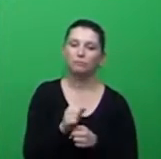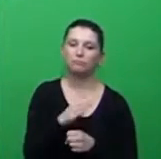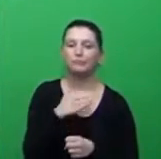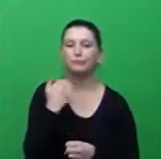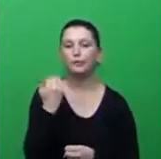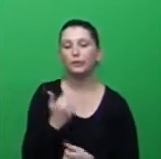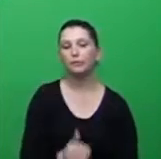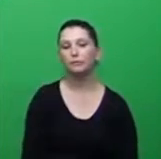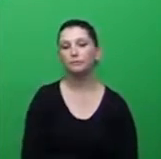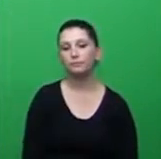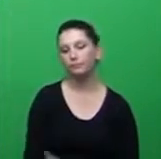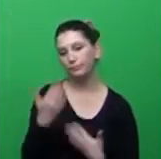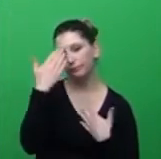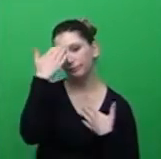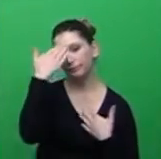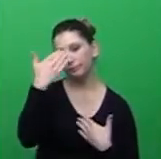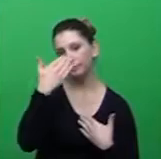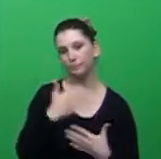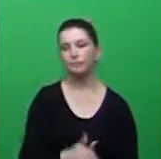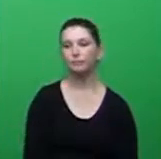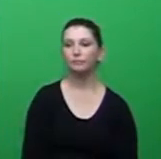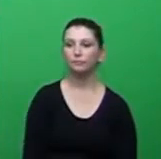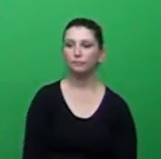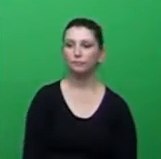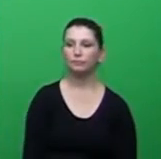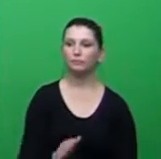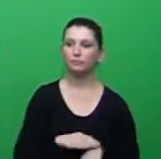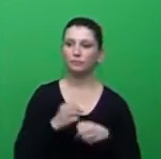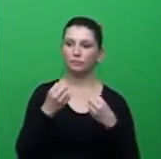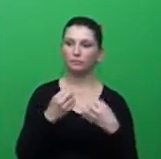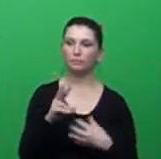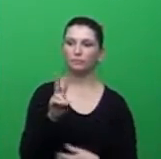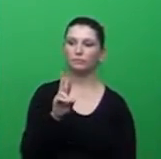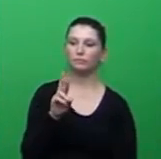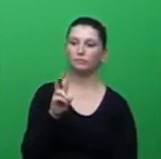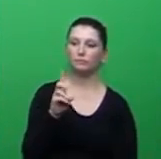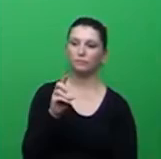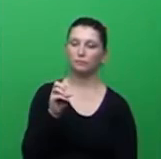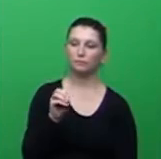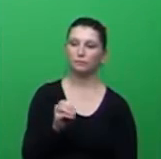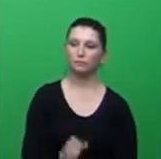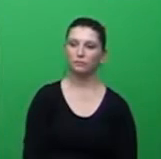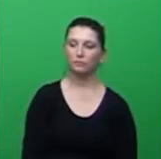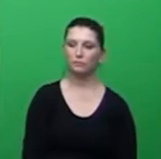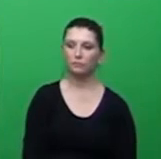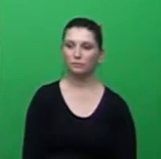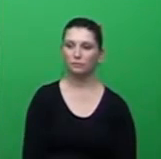Henrique da Silveira. Obrigado, senhor presidente. Questão de ordem cedida ao vereador Ricardo Fabris.